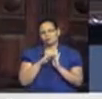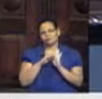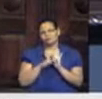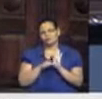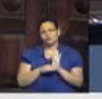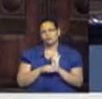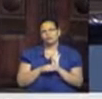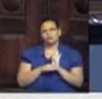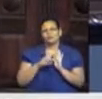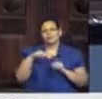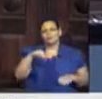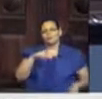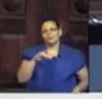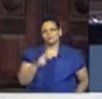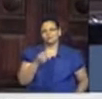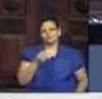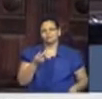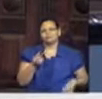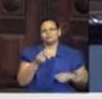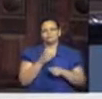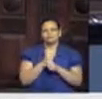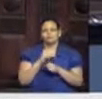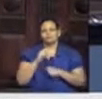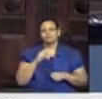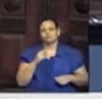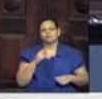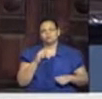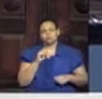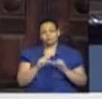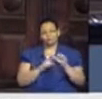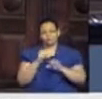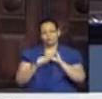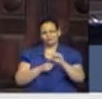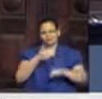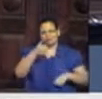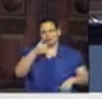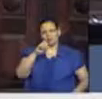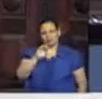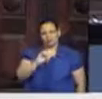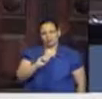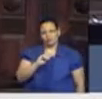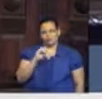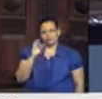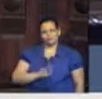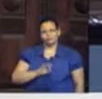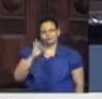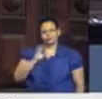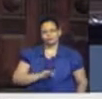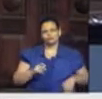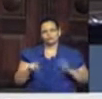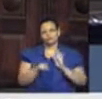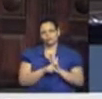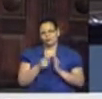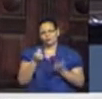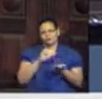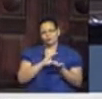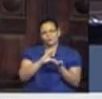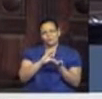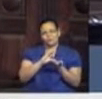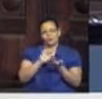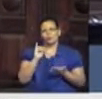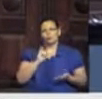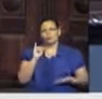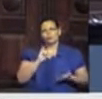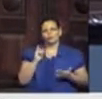média ponderada que transforme 10% que vai para o fundo num